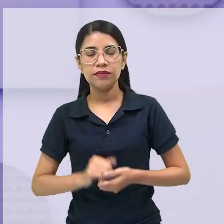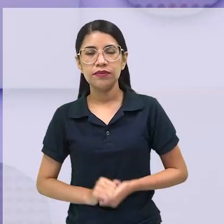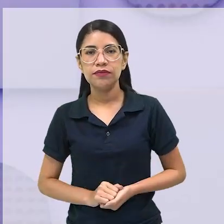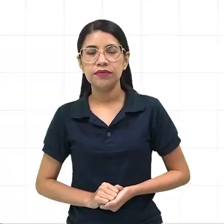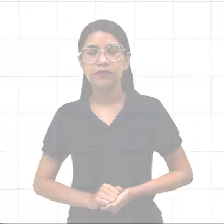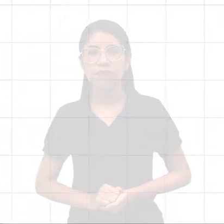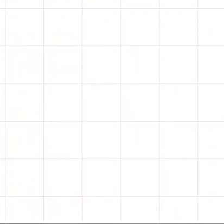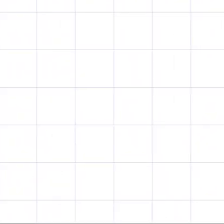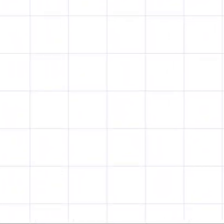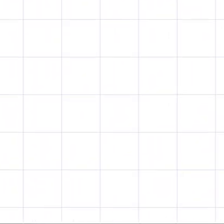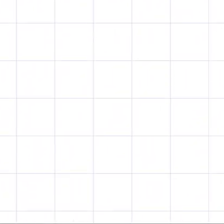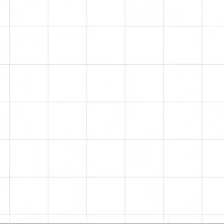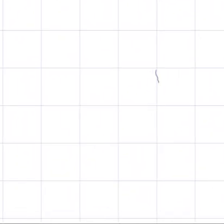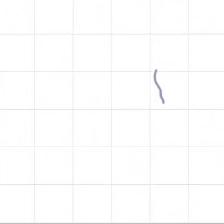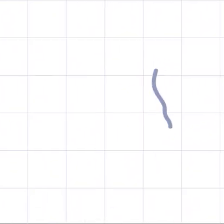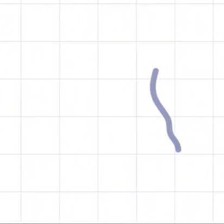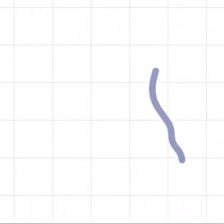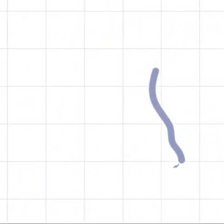hoje?